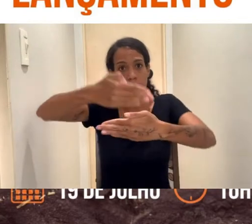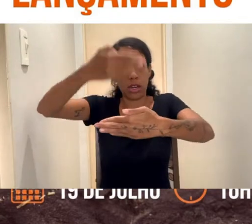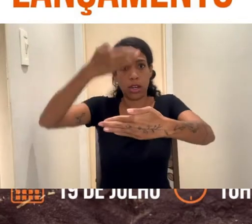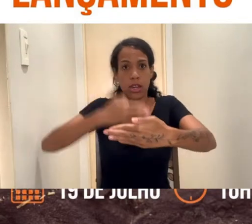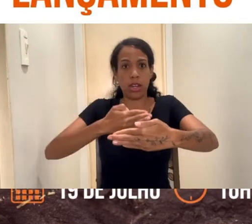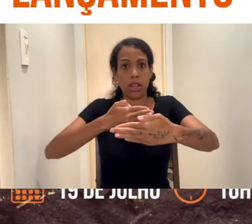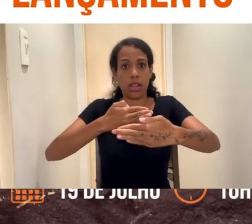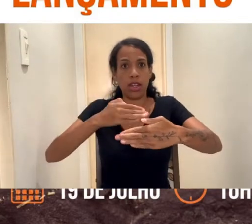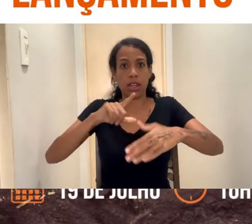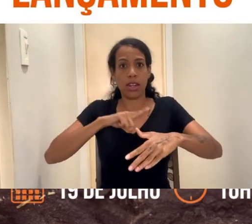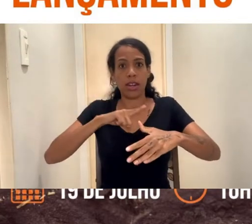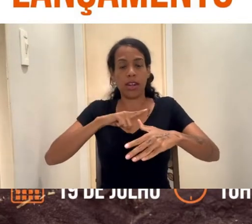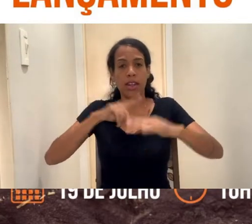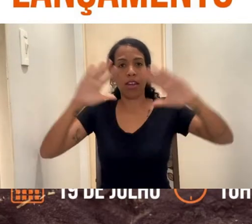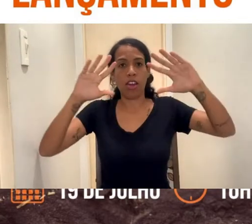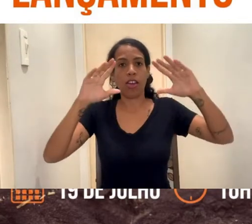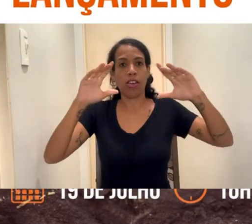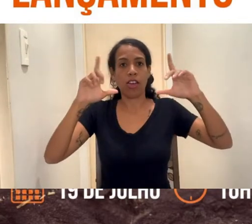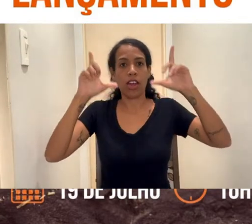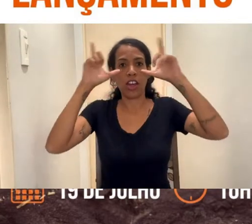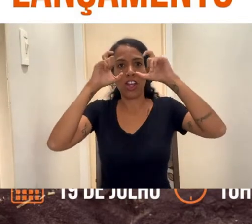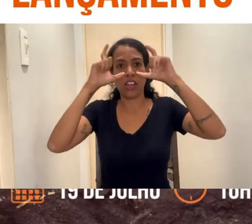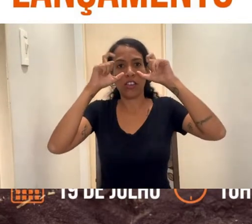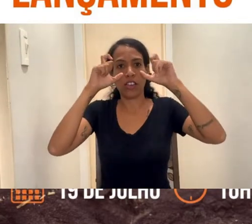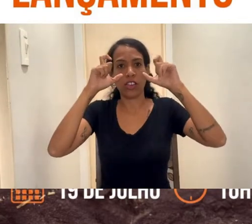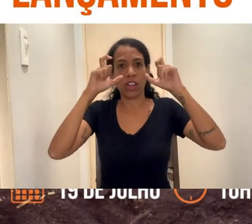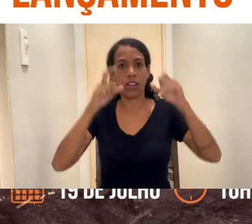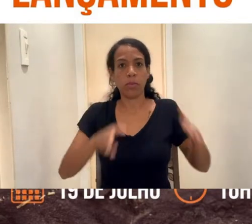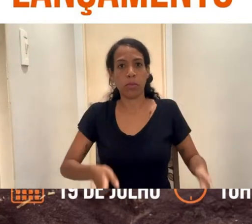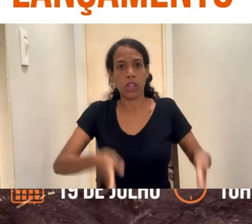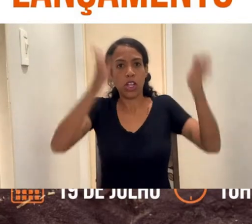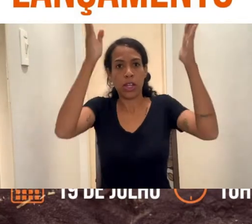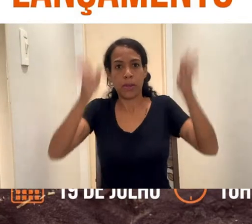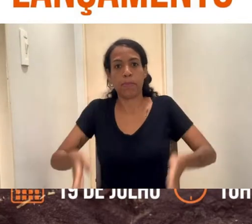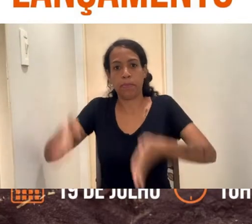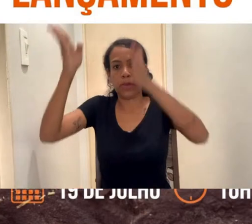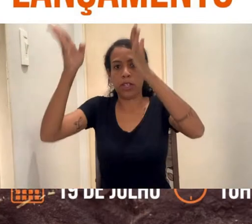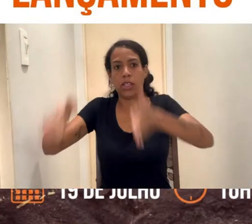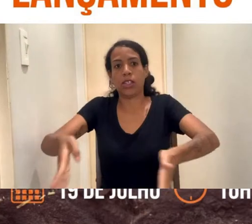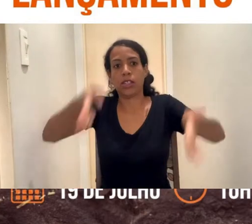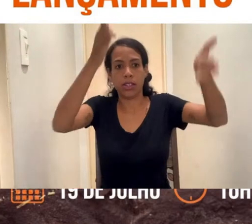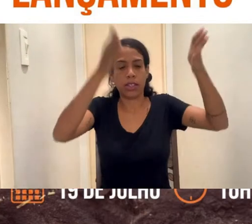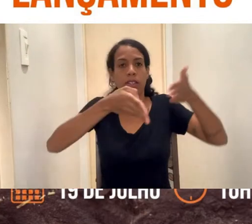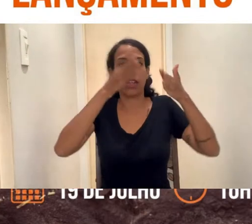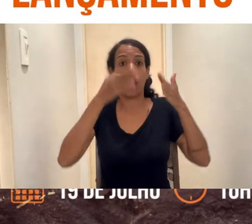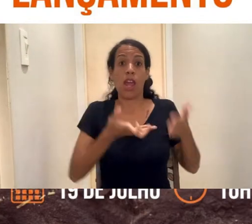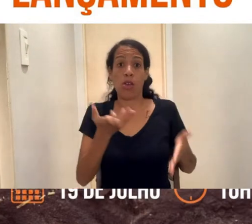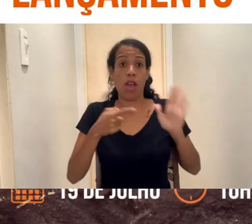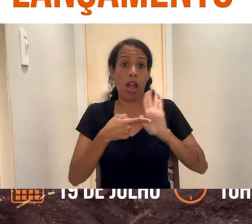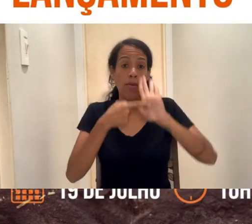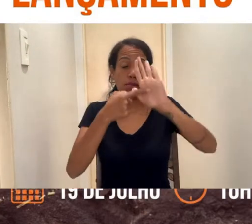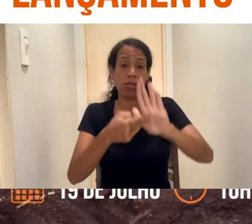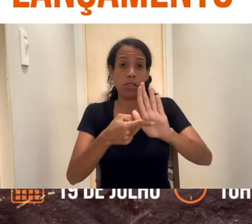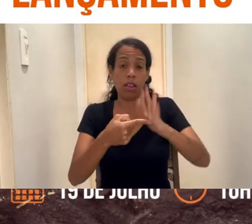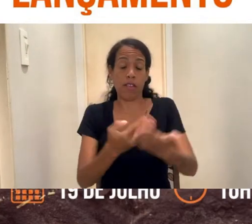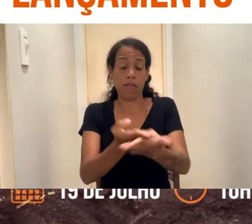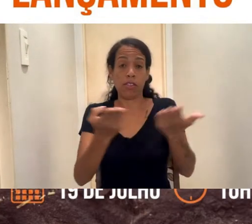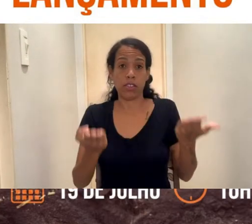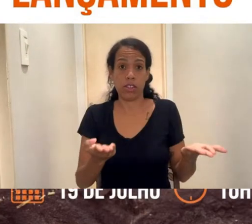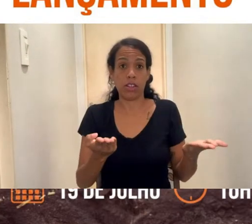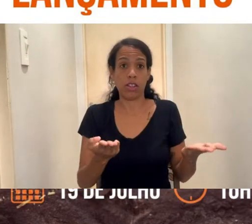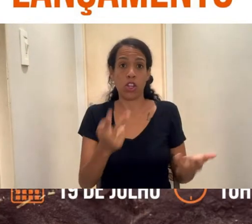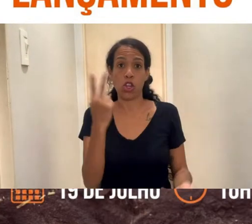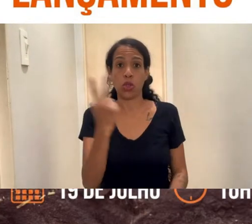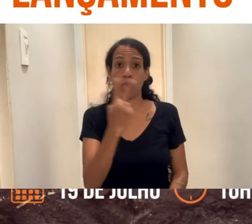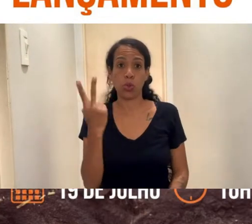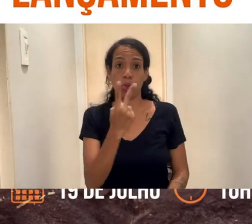tem um papel de parede com diversos prédios. Eu gostaria de apresentar a vocês as nossas